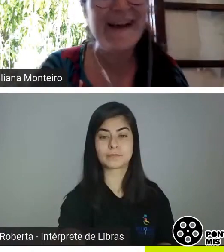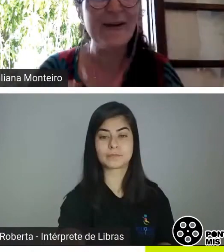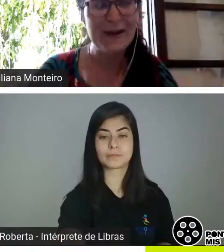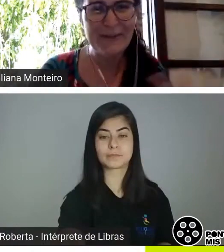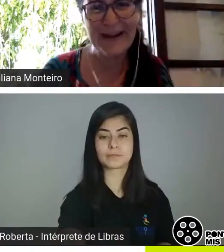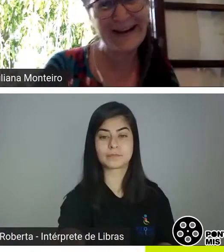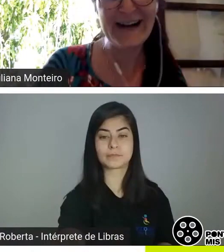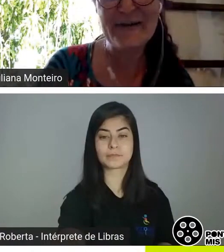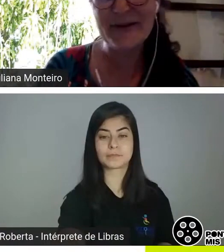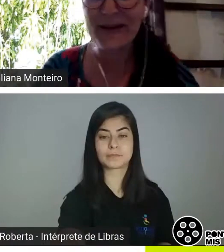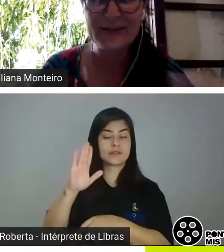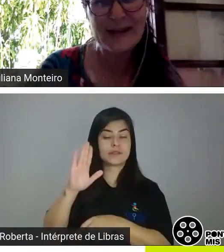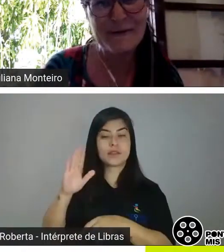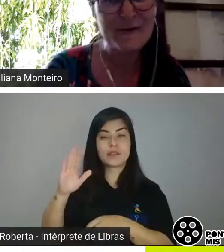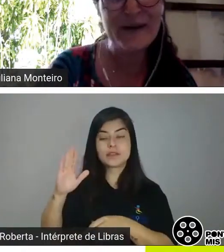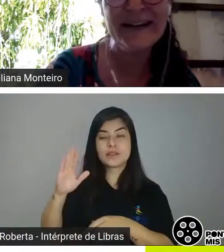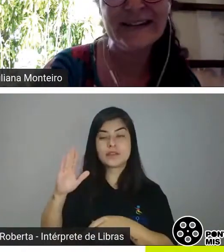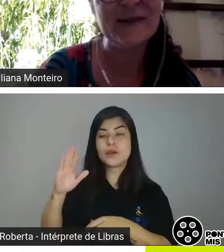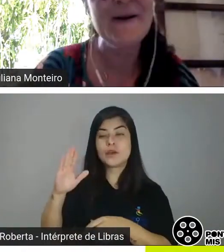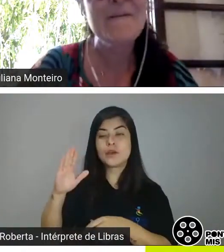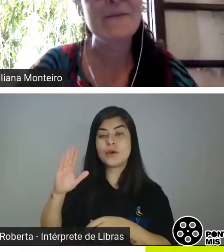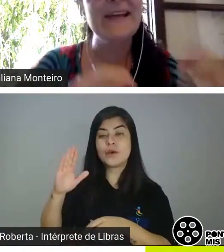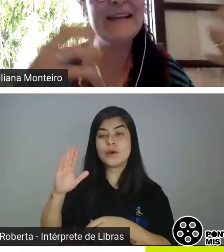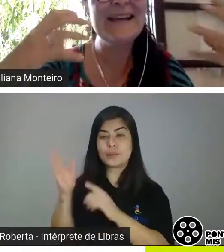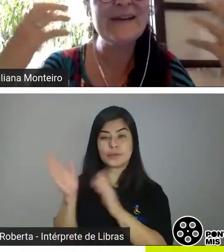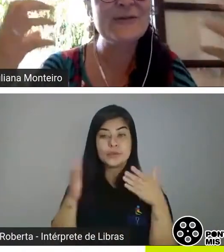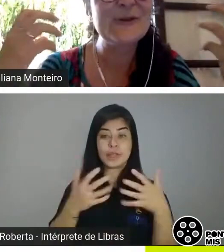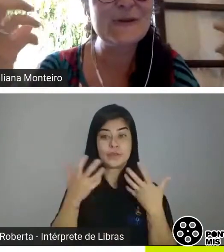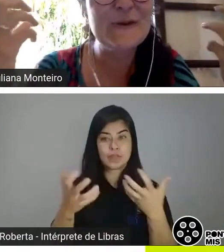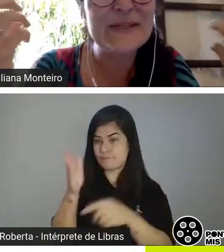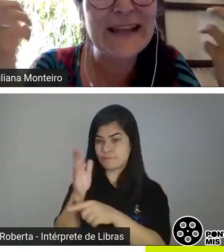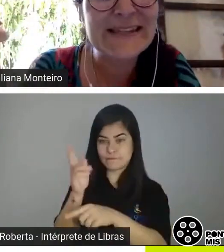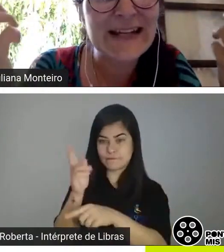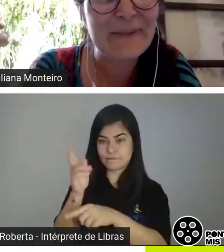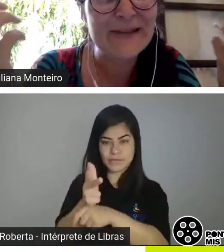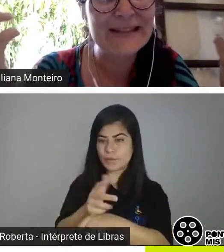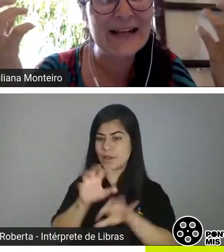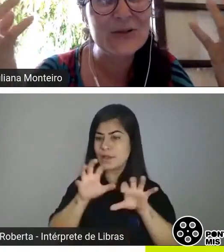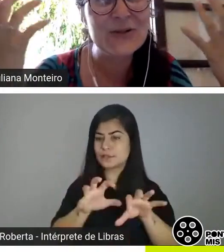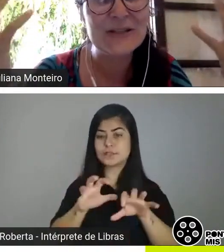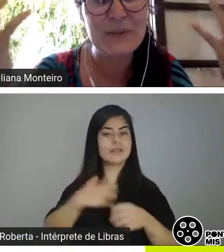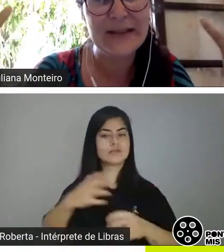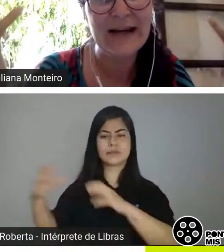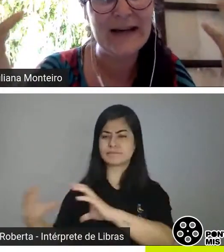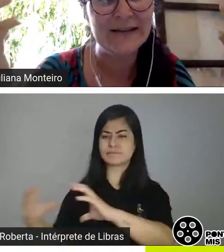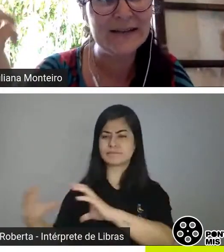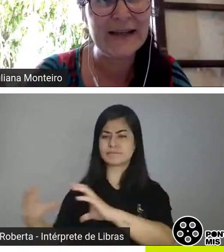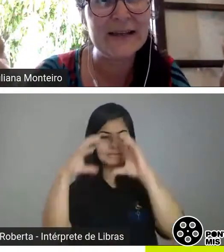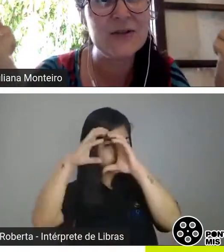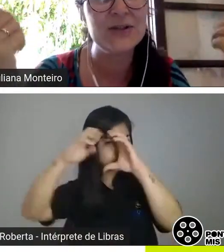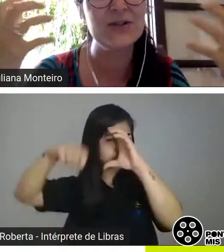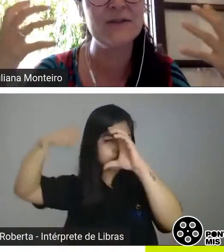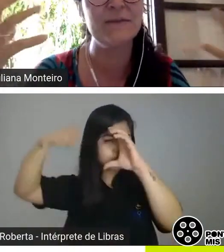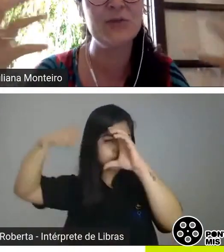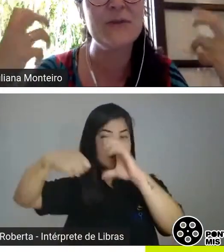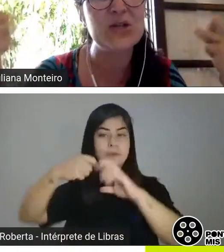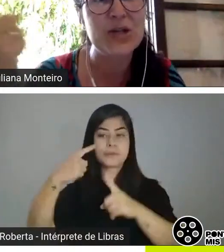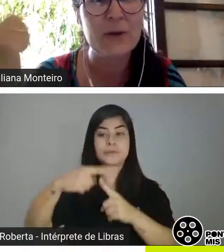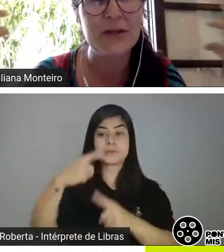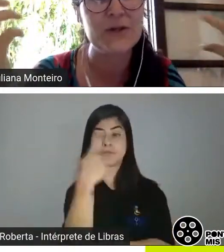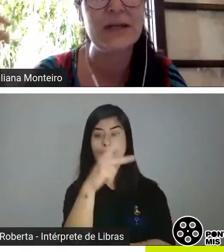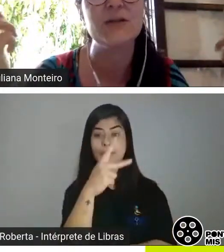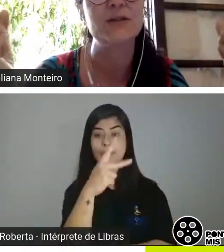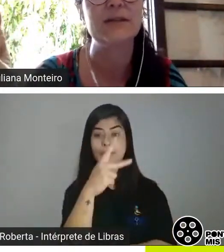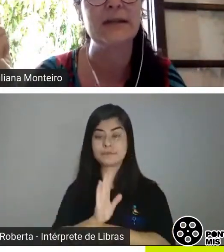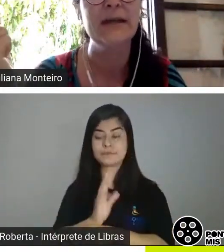assim, eu quero pegar a câmera, eu quero sair filmando. Seus filmes têm essa capacidade de inspirar, né? De